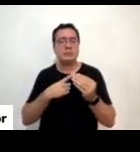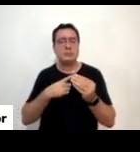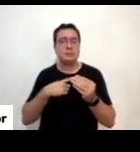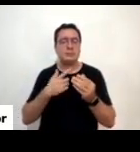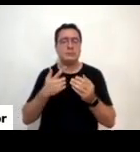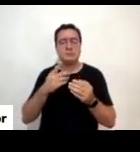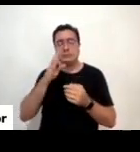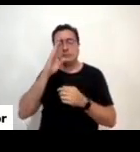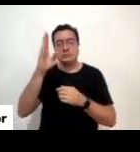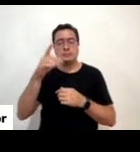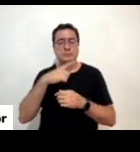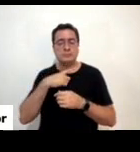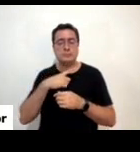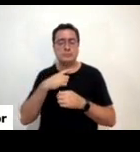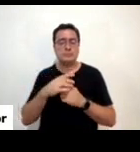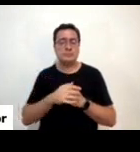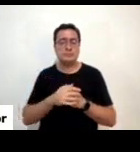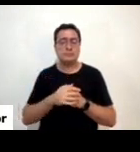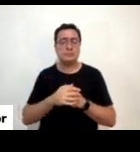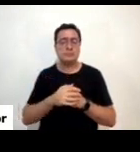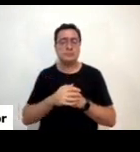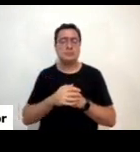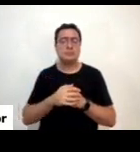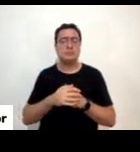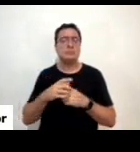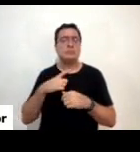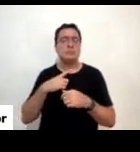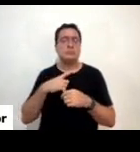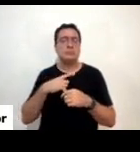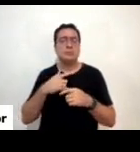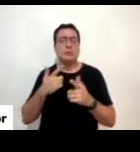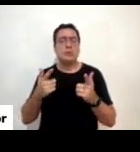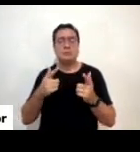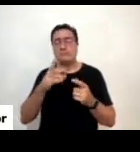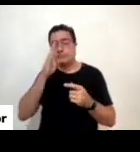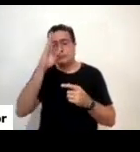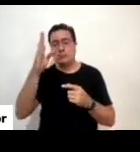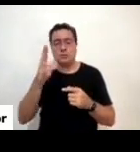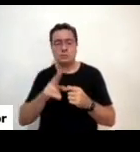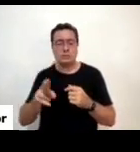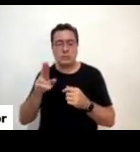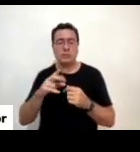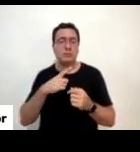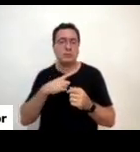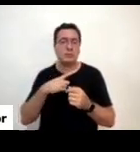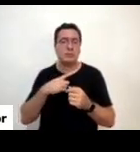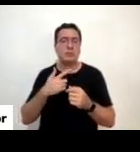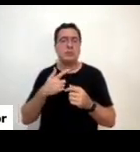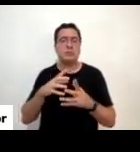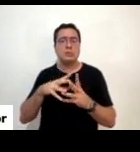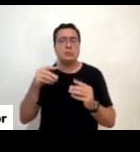essencial, nós começamos a colocar as pessoas como sendo algo essencial na nossa solução.